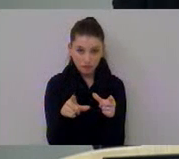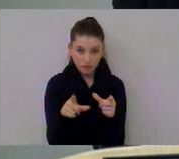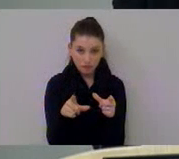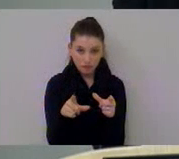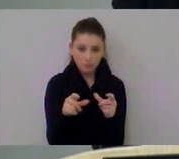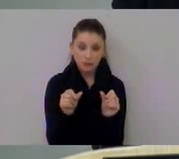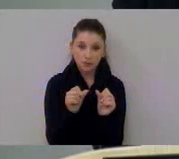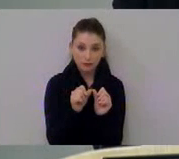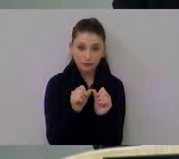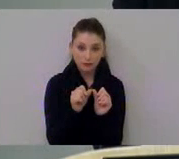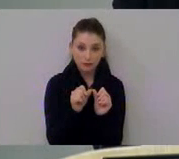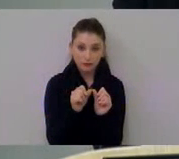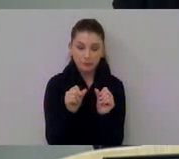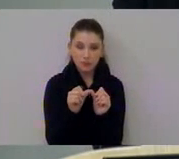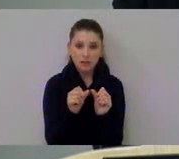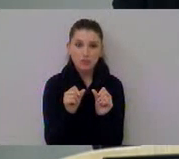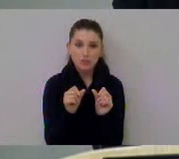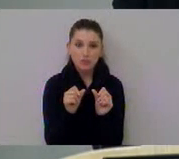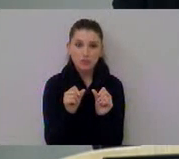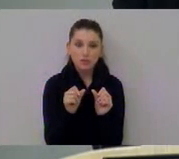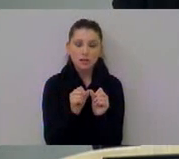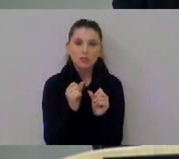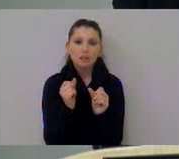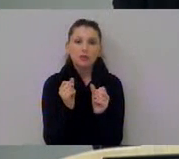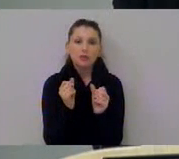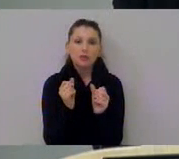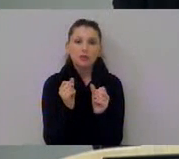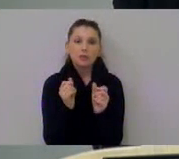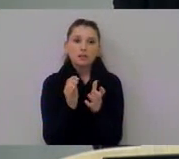e moradores daquela